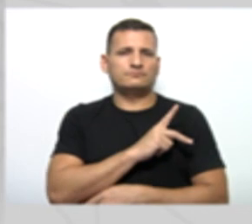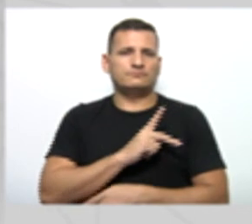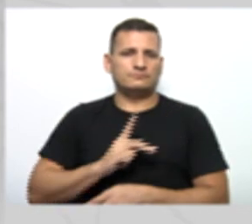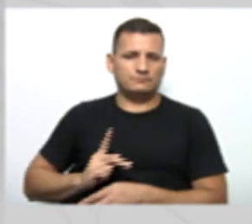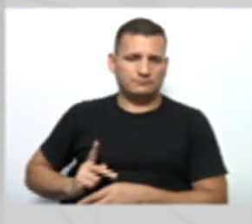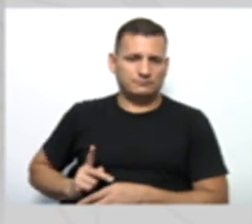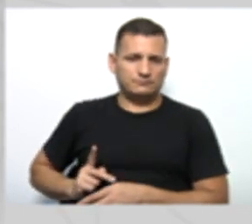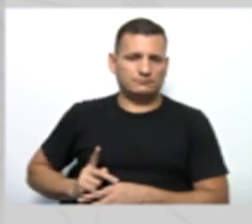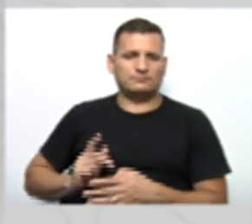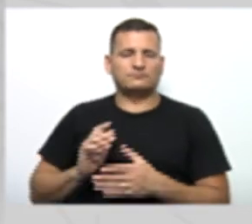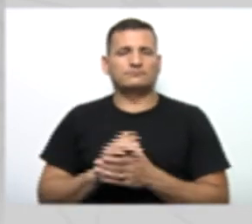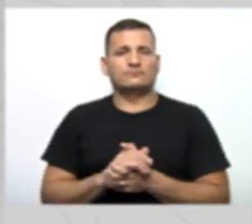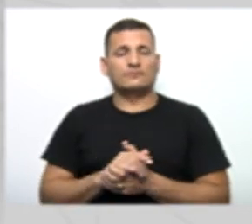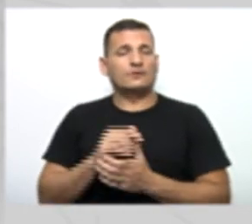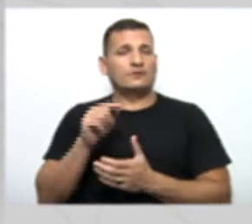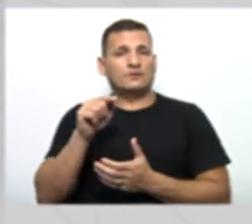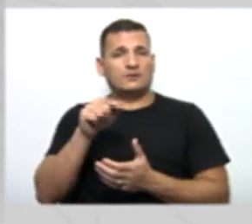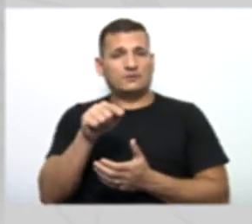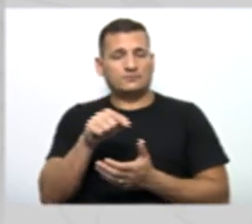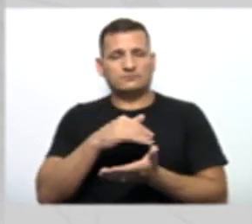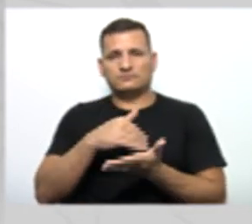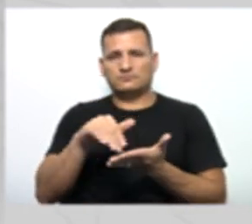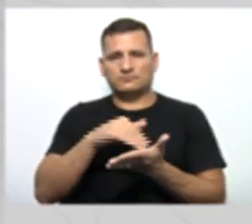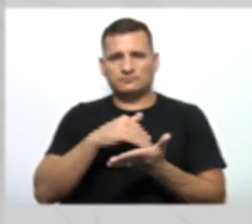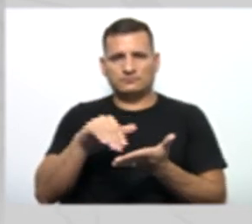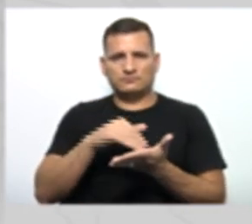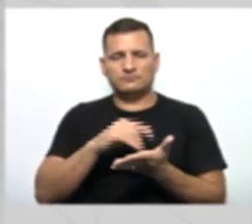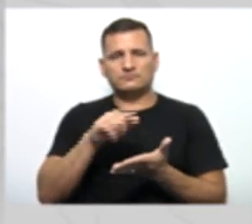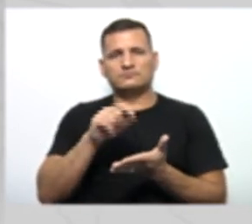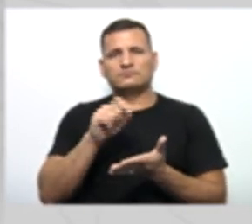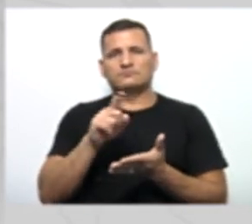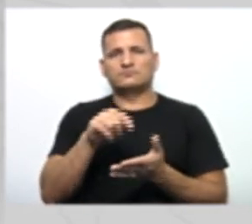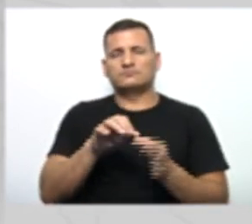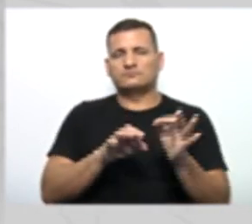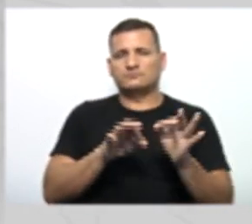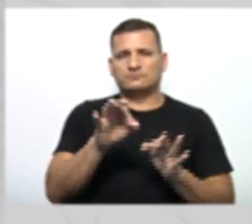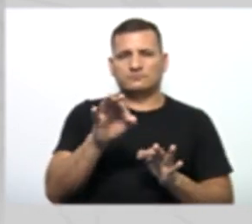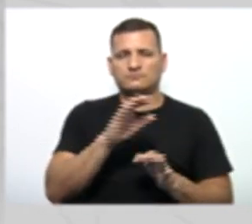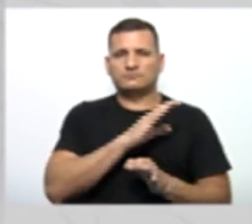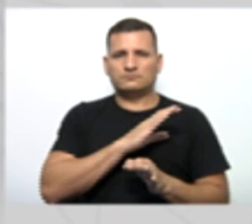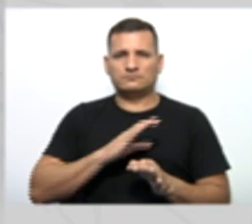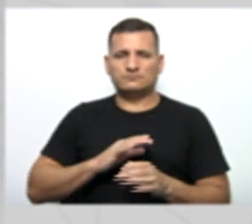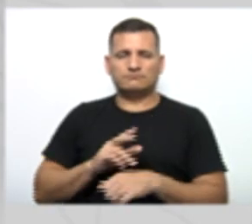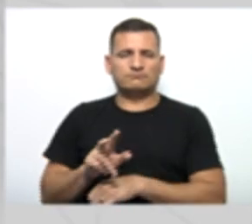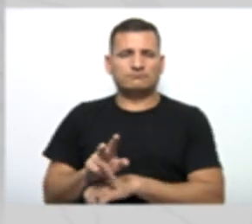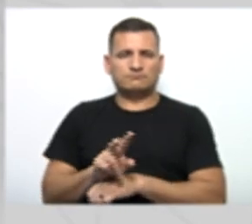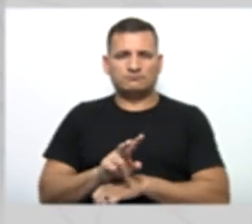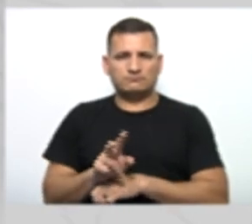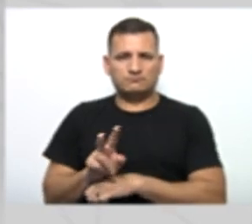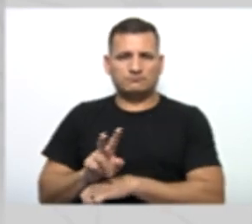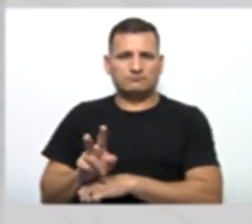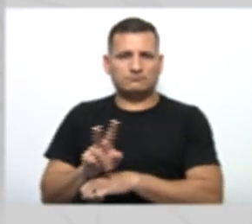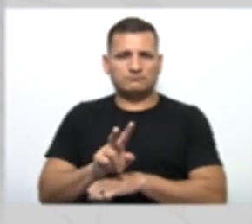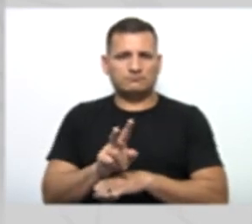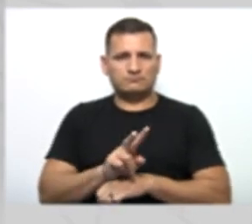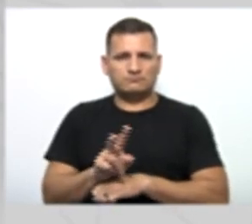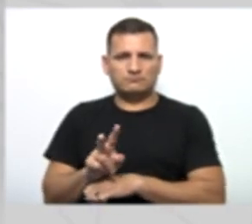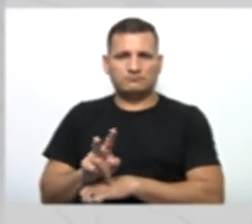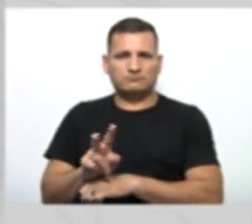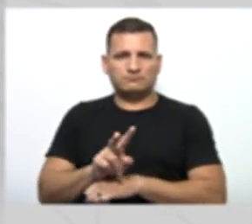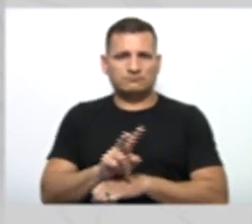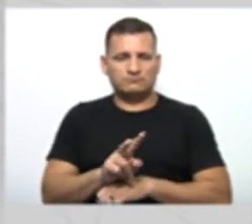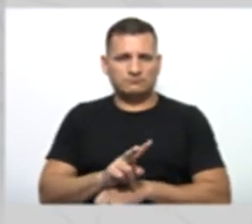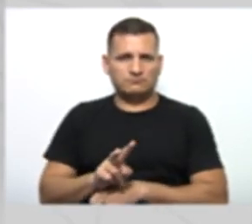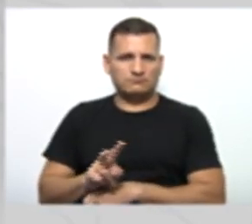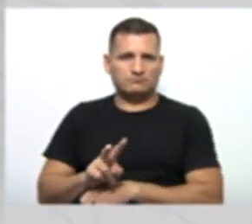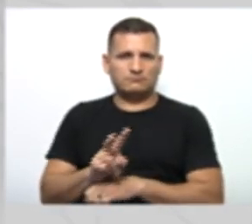Essa secretaria, ela é um órgão de planejamento, coordenação e supervisão das direções,